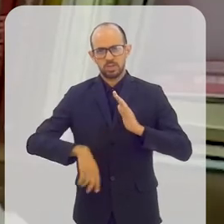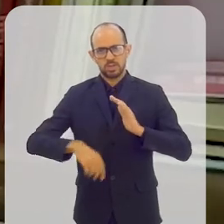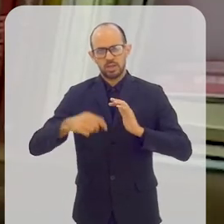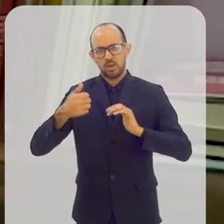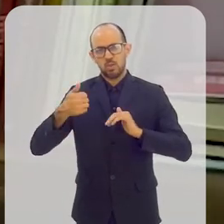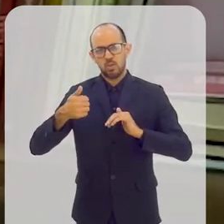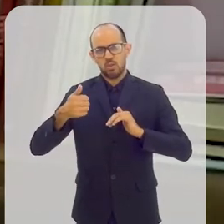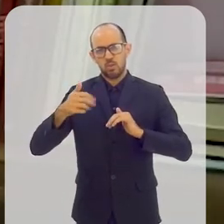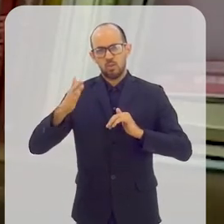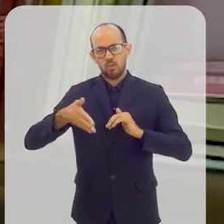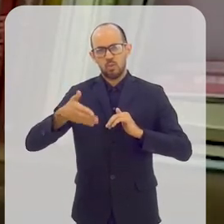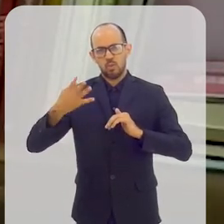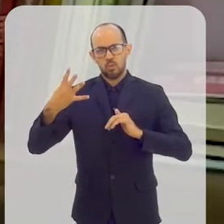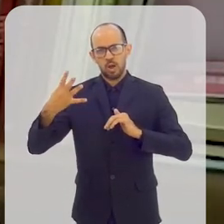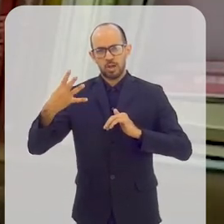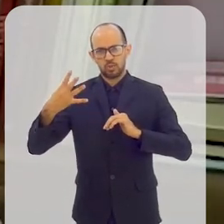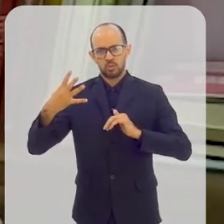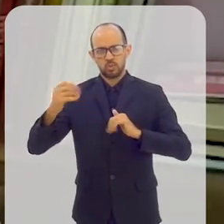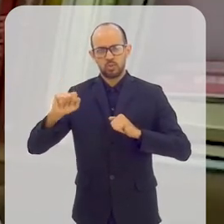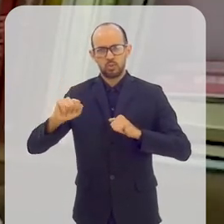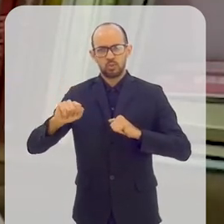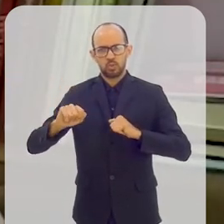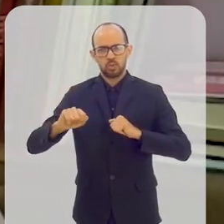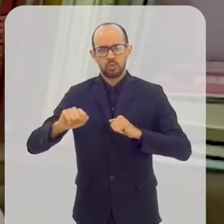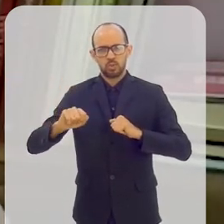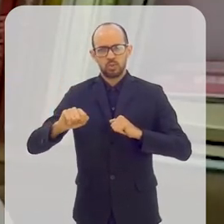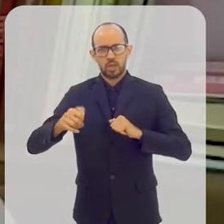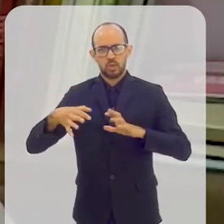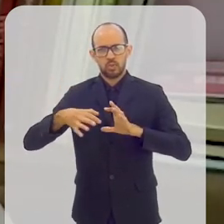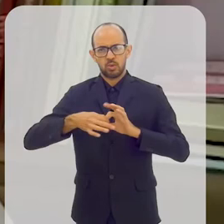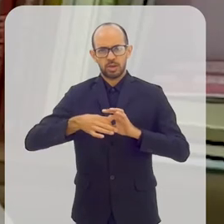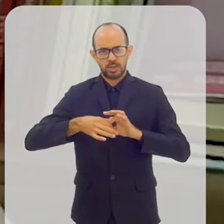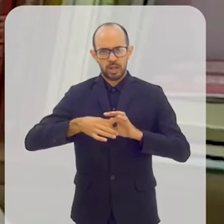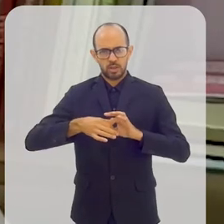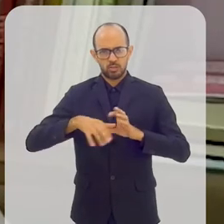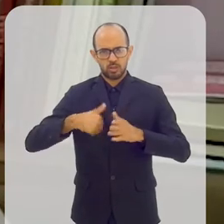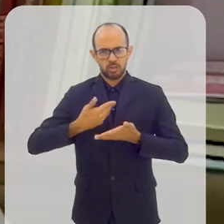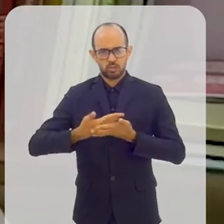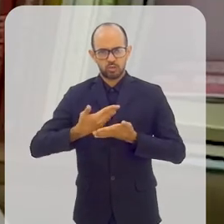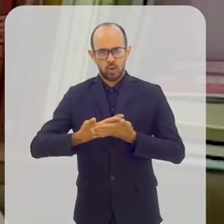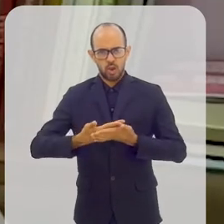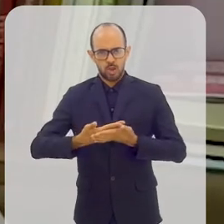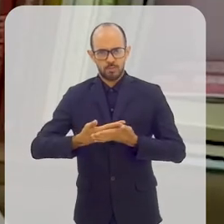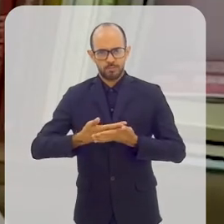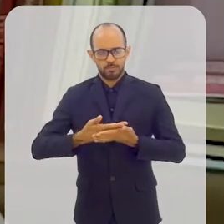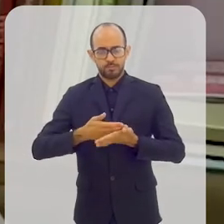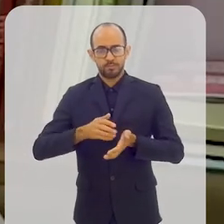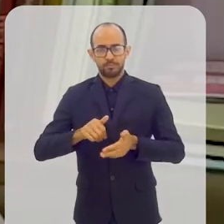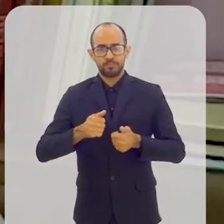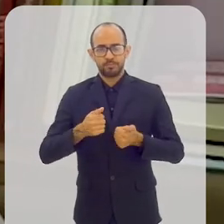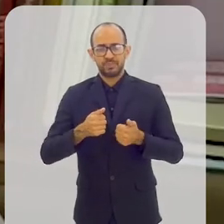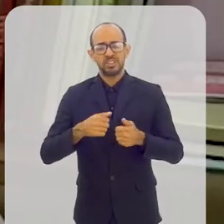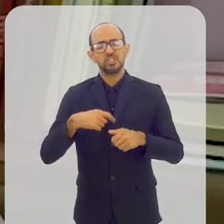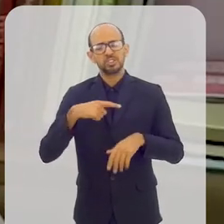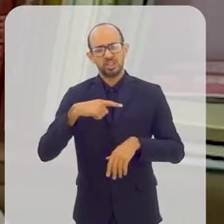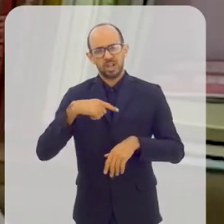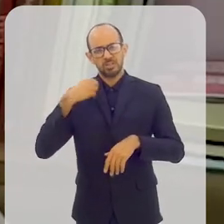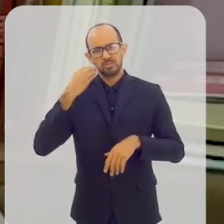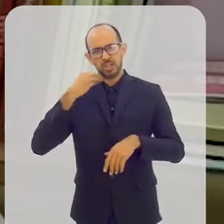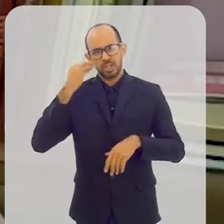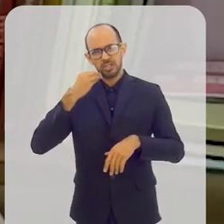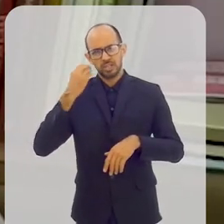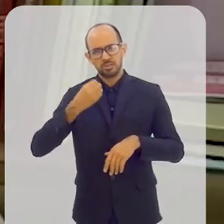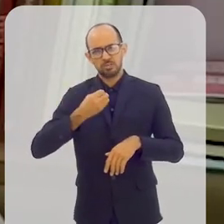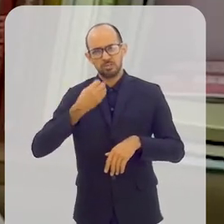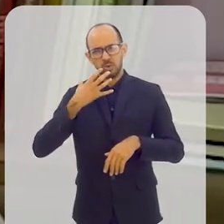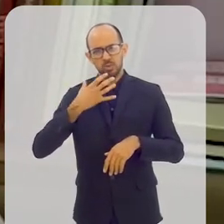da população do seu território está conectado à escola. Nós tivemos diversas boas